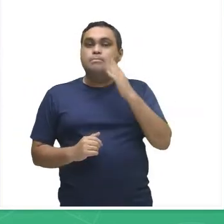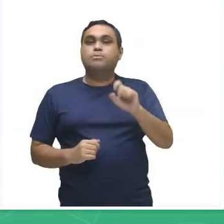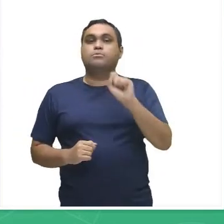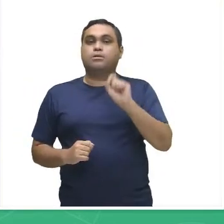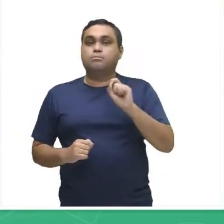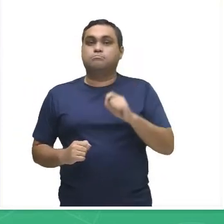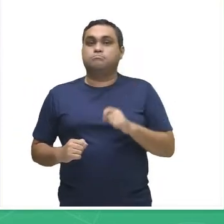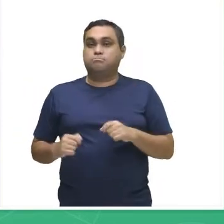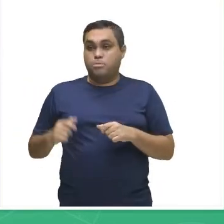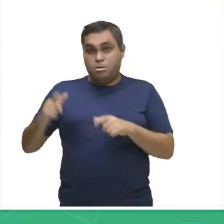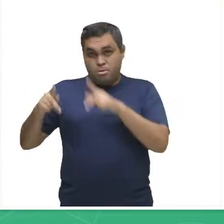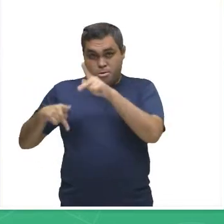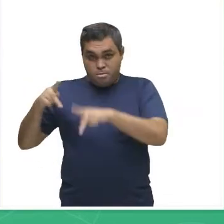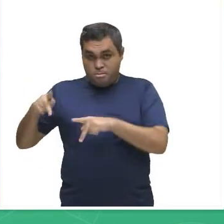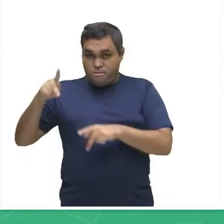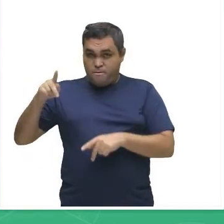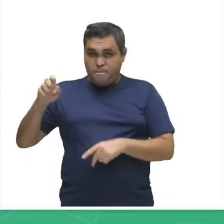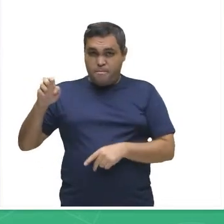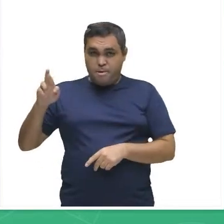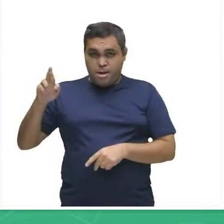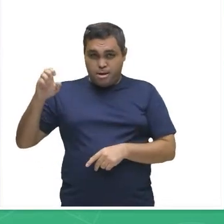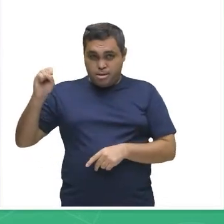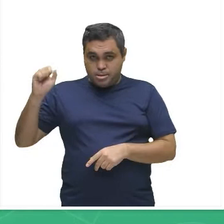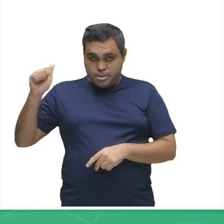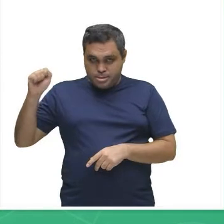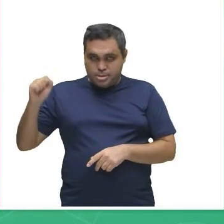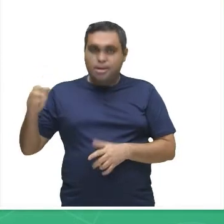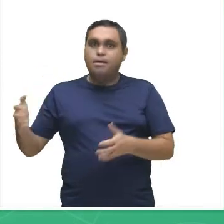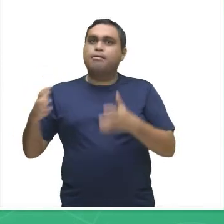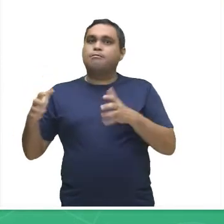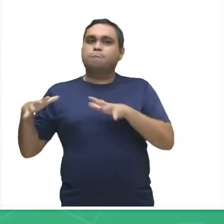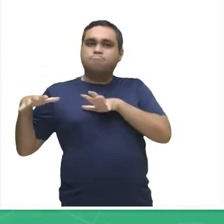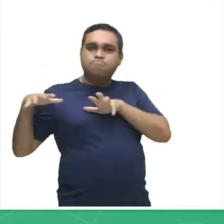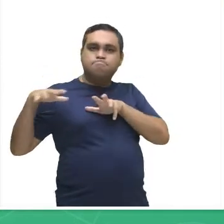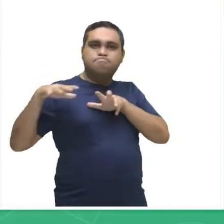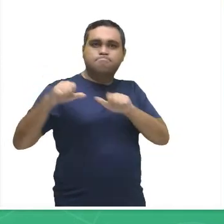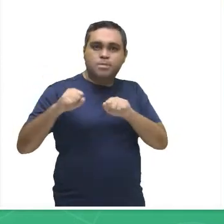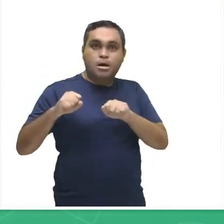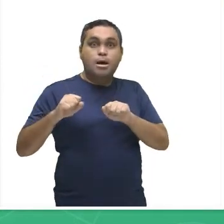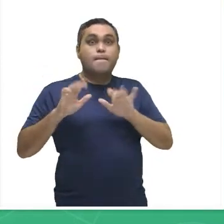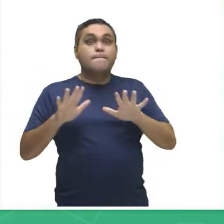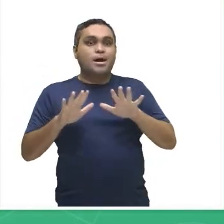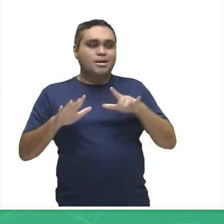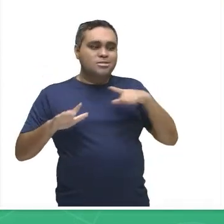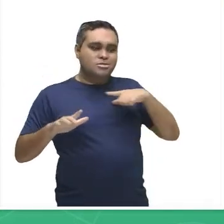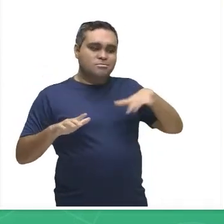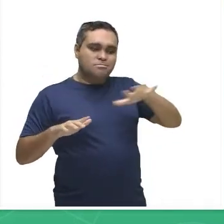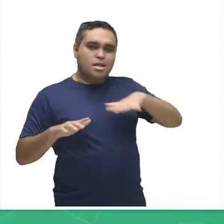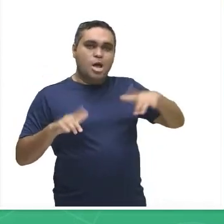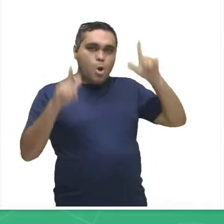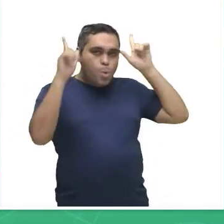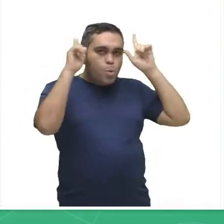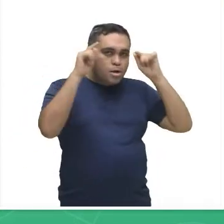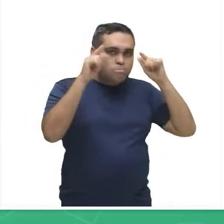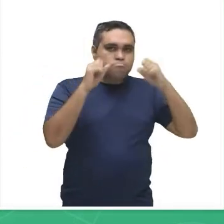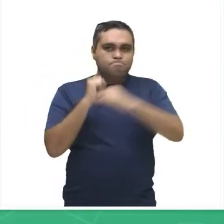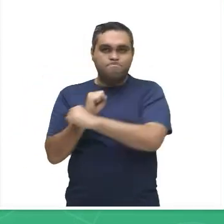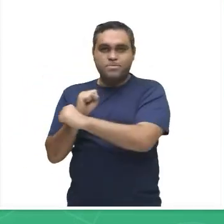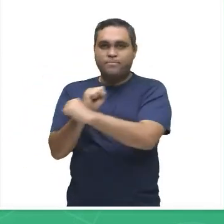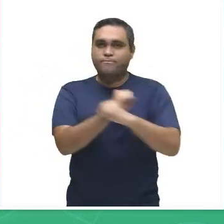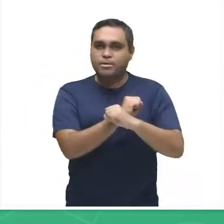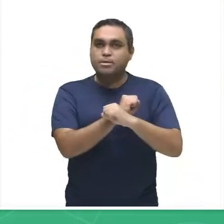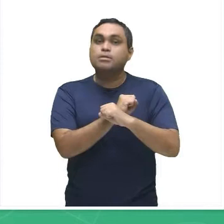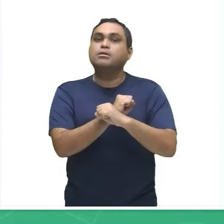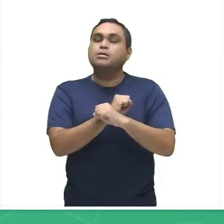um grande império e os gregos estavam sendo um entrave, né? Além do que, a população grega começa a chamar a atenção